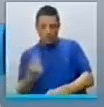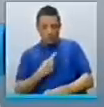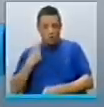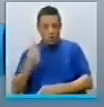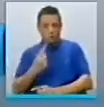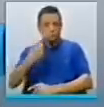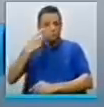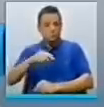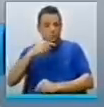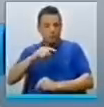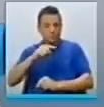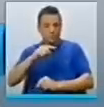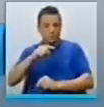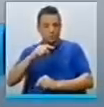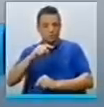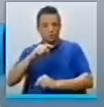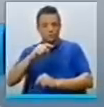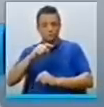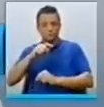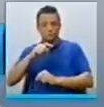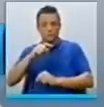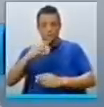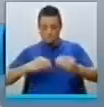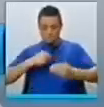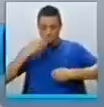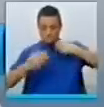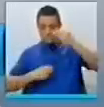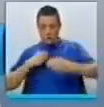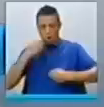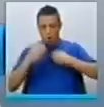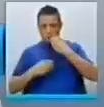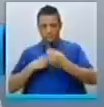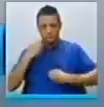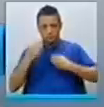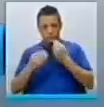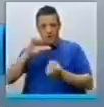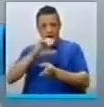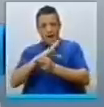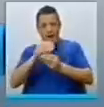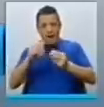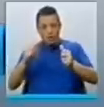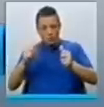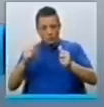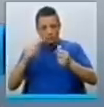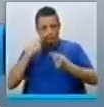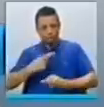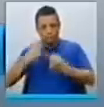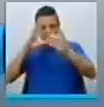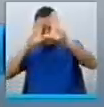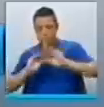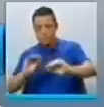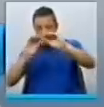temos esse digamos temos essa essa preocupação neste momento de que essa qualidade se expresse na formação dos